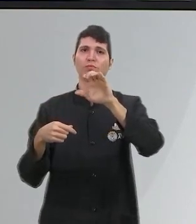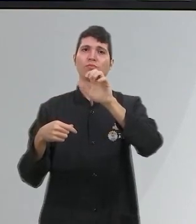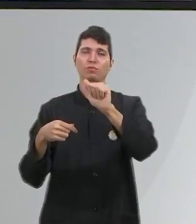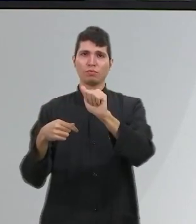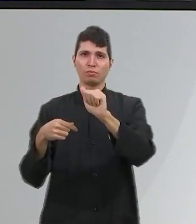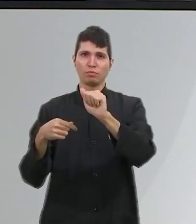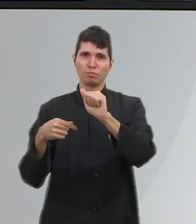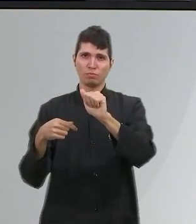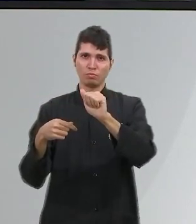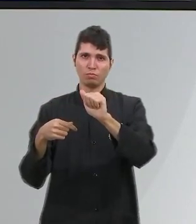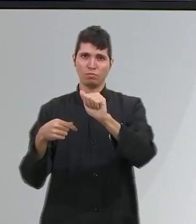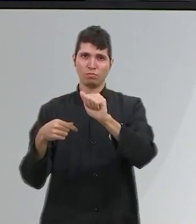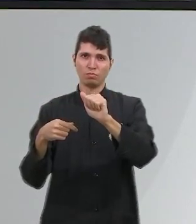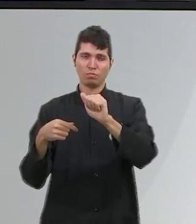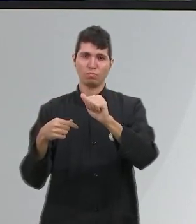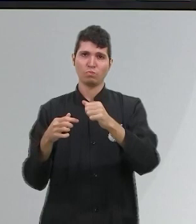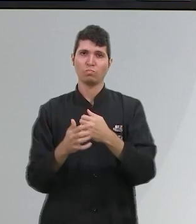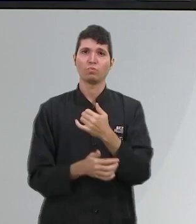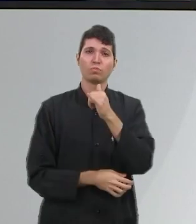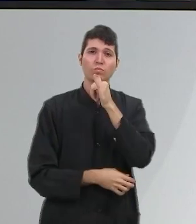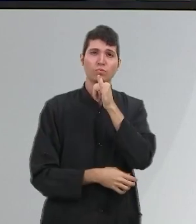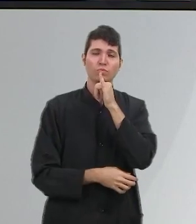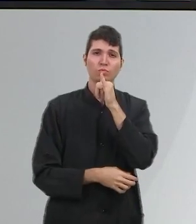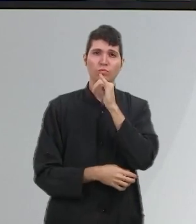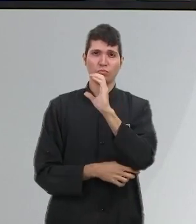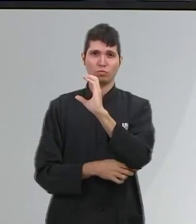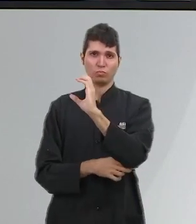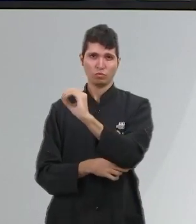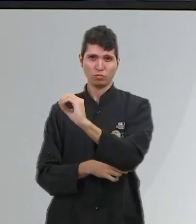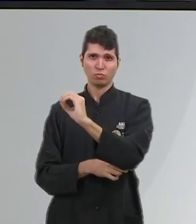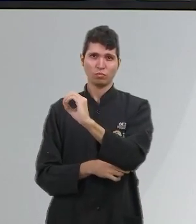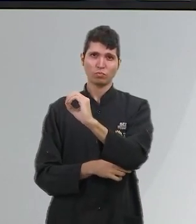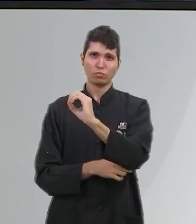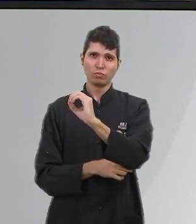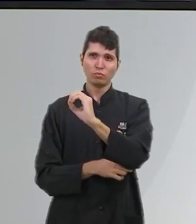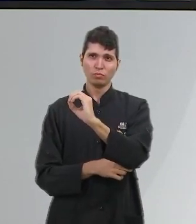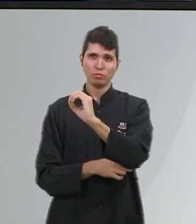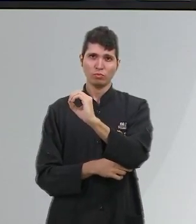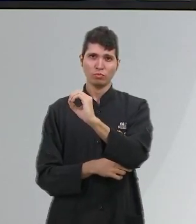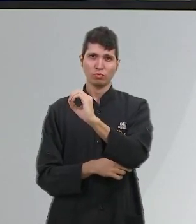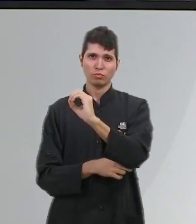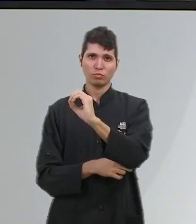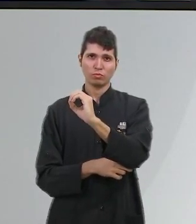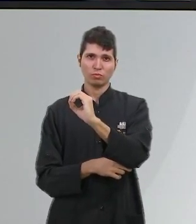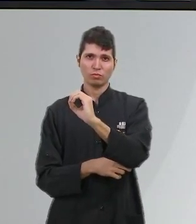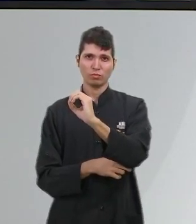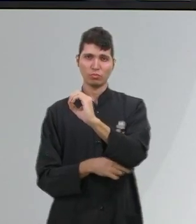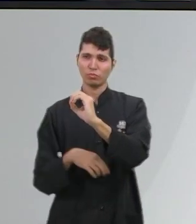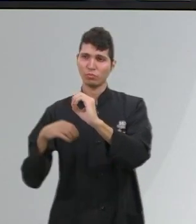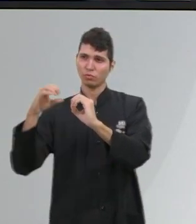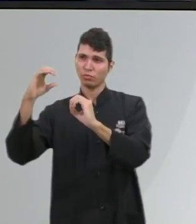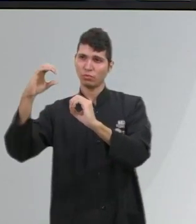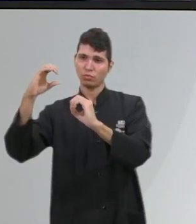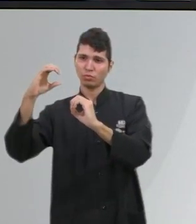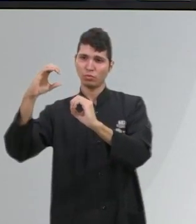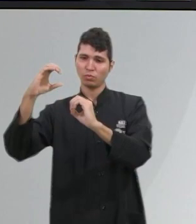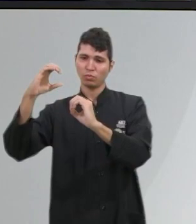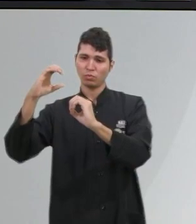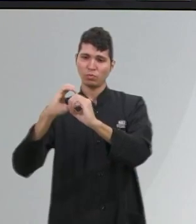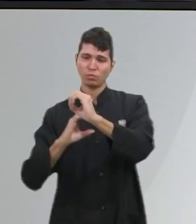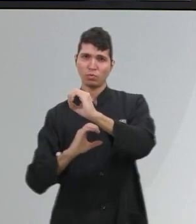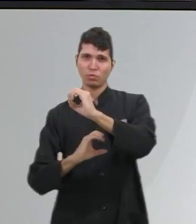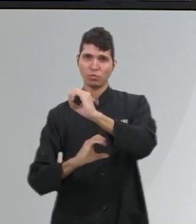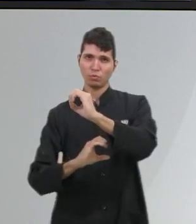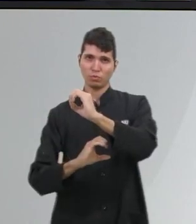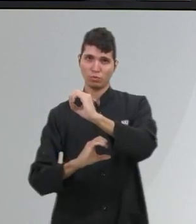outro, aparecer, por exemplo, um oxigênio empatando, tá? Entre esses 2 carbonos. Aí sim, nós